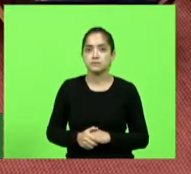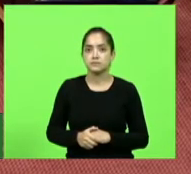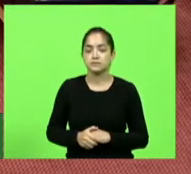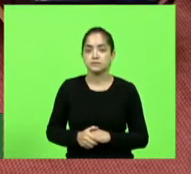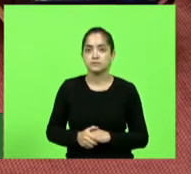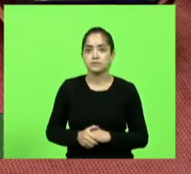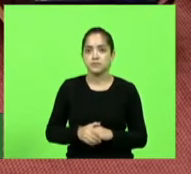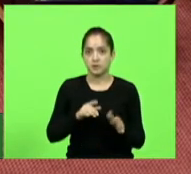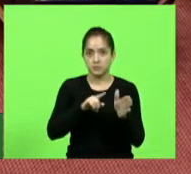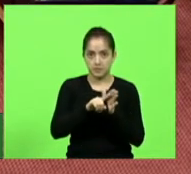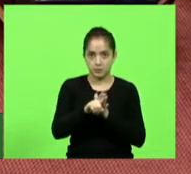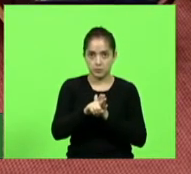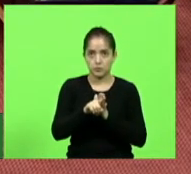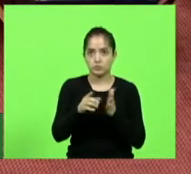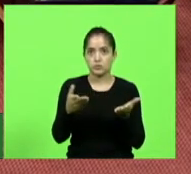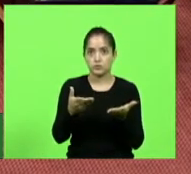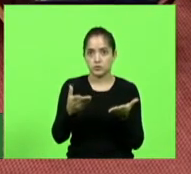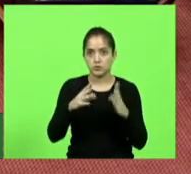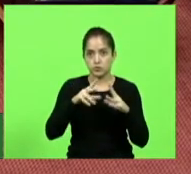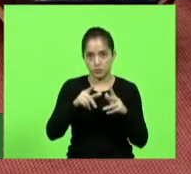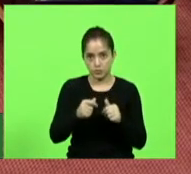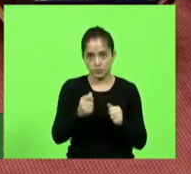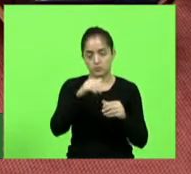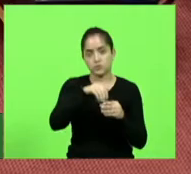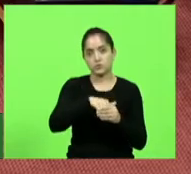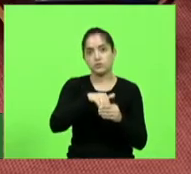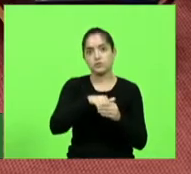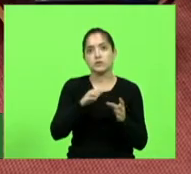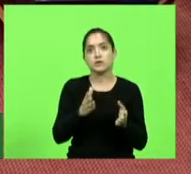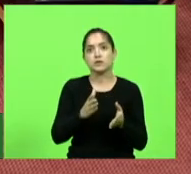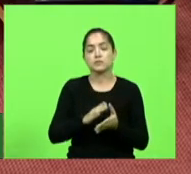Consulto os senhores deputados que estão em plenário se todos exercerem seu direito de voto.